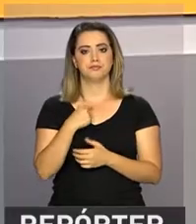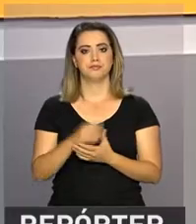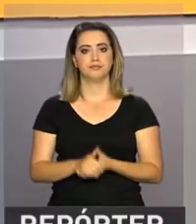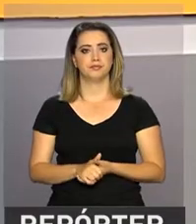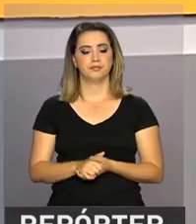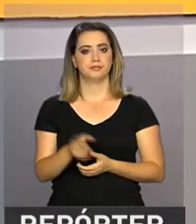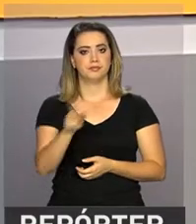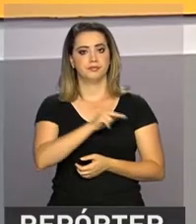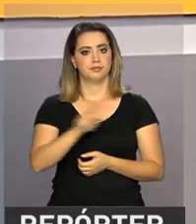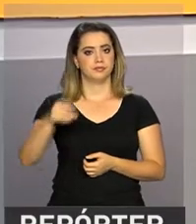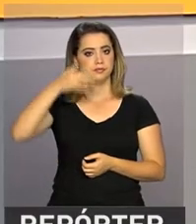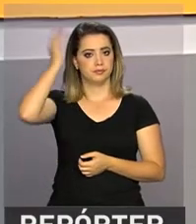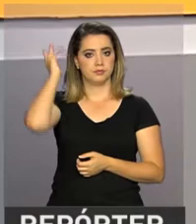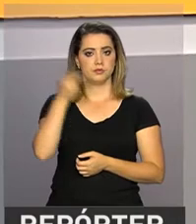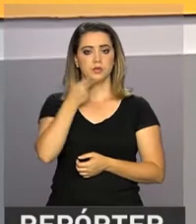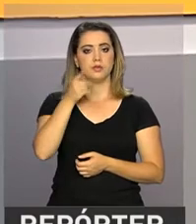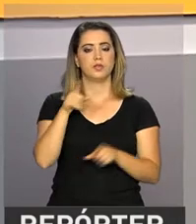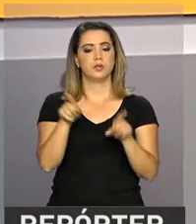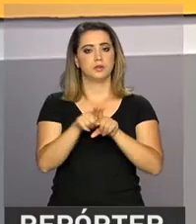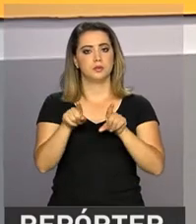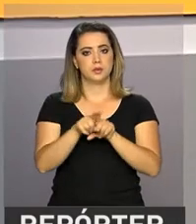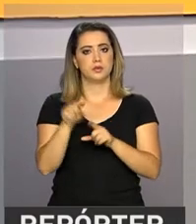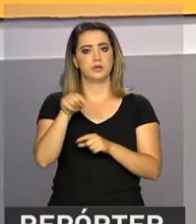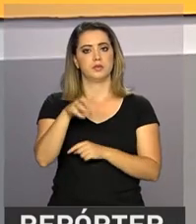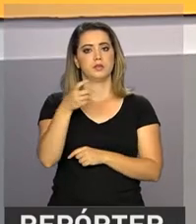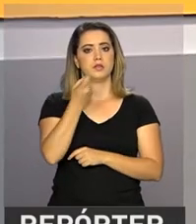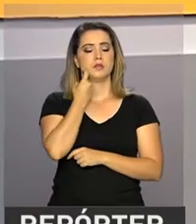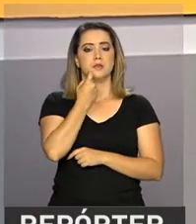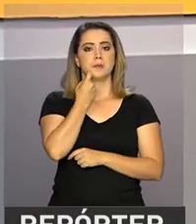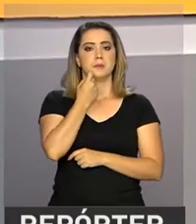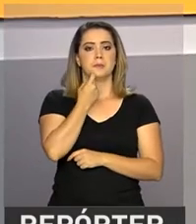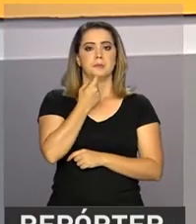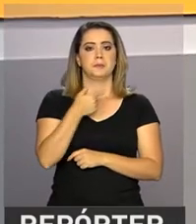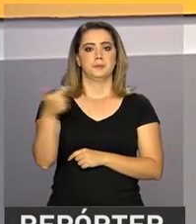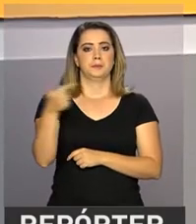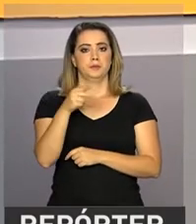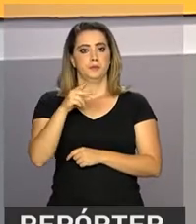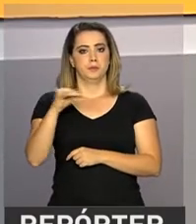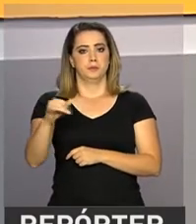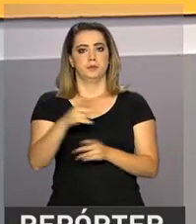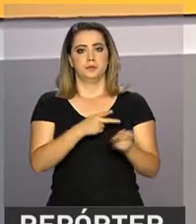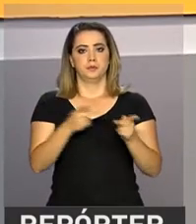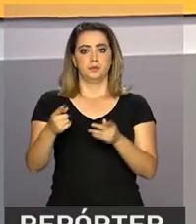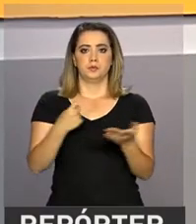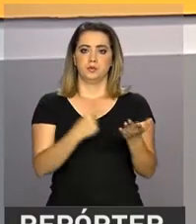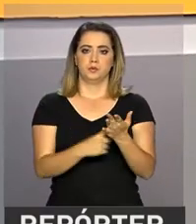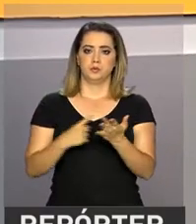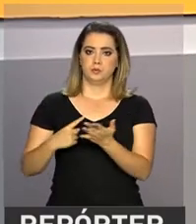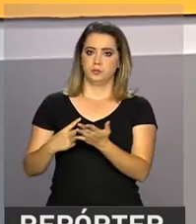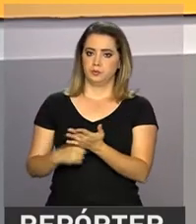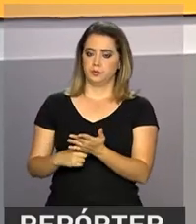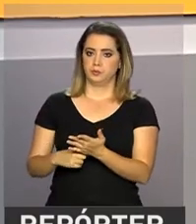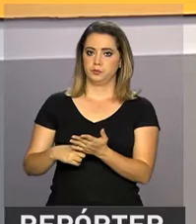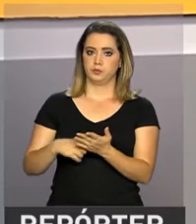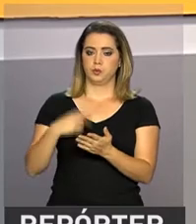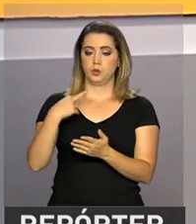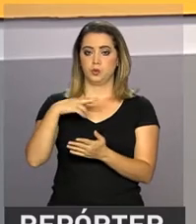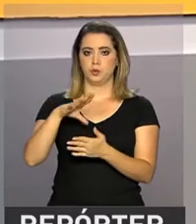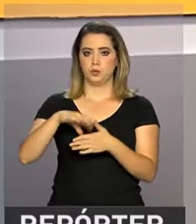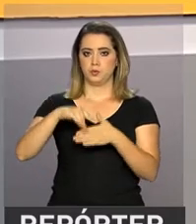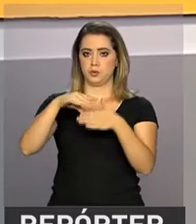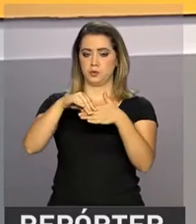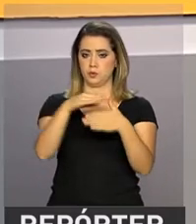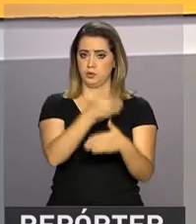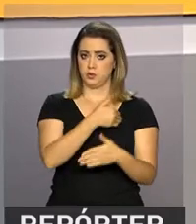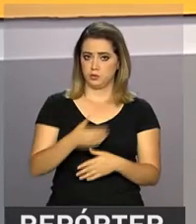O presidente Michel Temer lembrou ainda que nesta sexta-feira, segundo dia da visita, cumprirá a agenda oficial de chefe de Estado. Ele